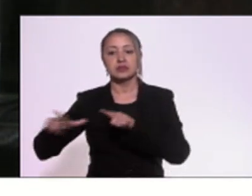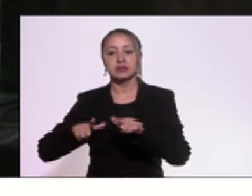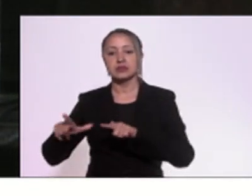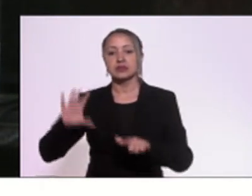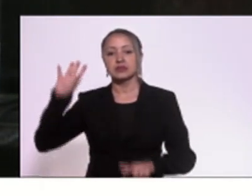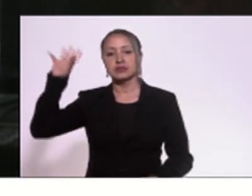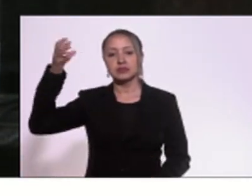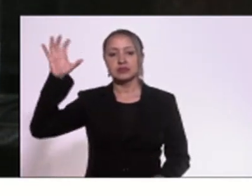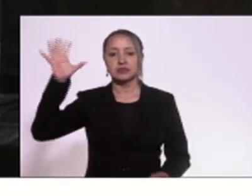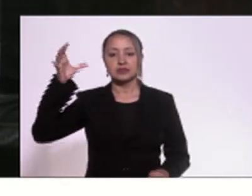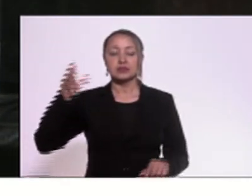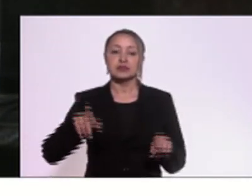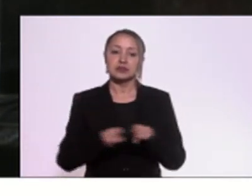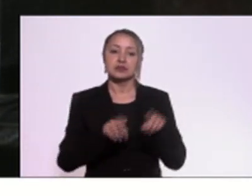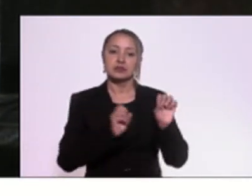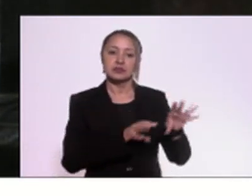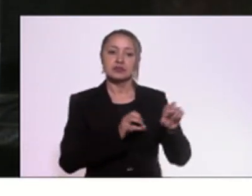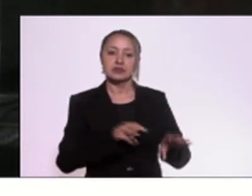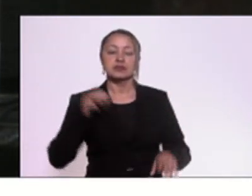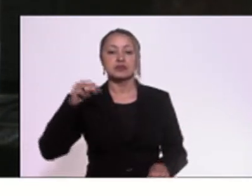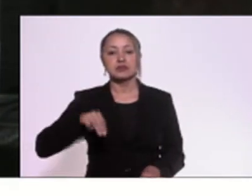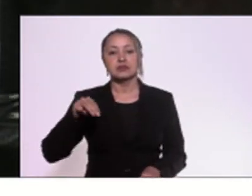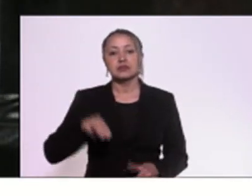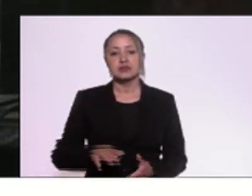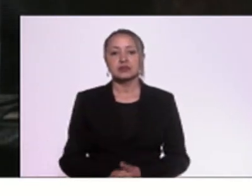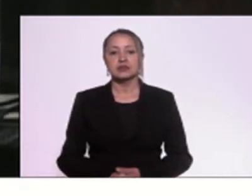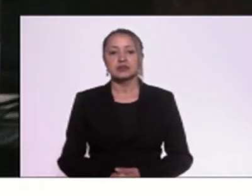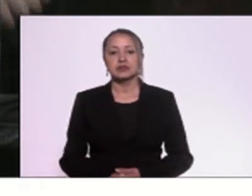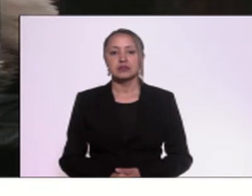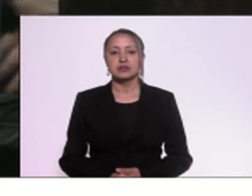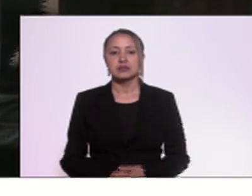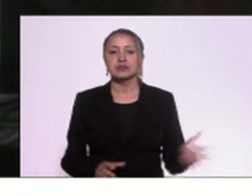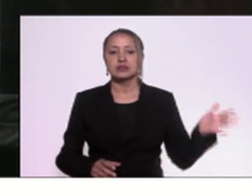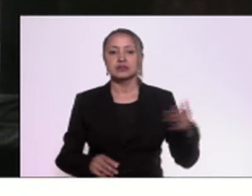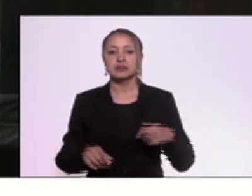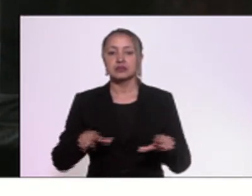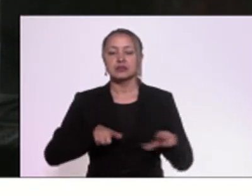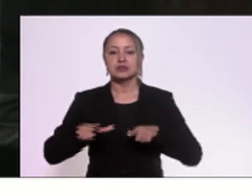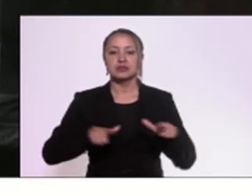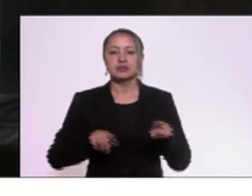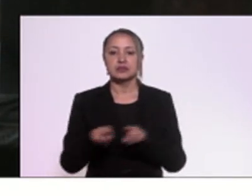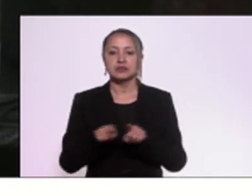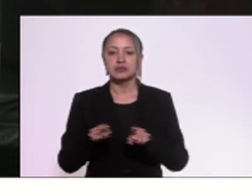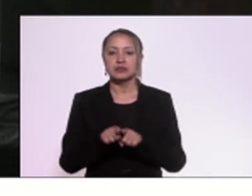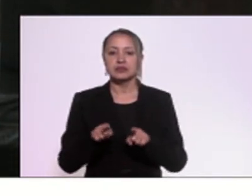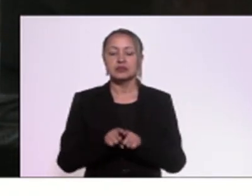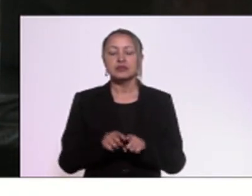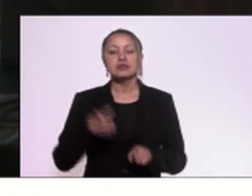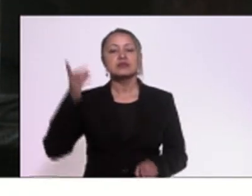a continuação do trabalho do Ponto Cine. E aí foi melhor, porque o convênio com a universidade,